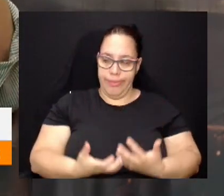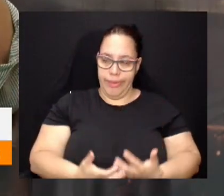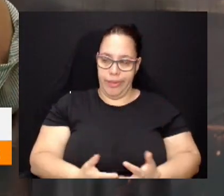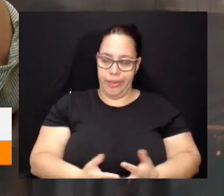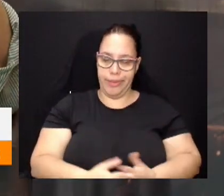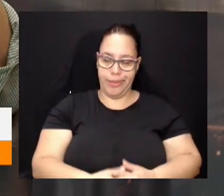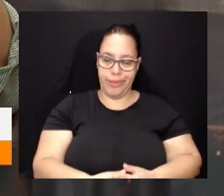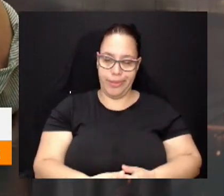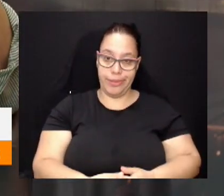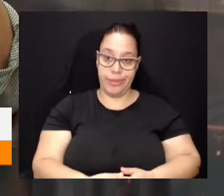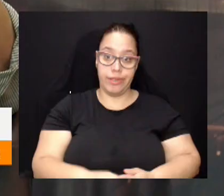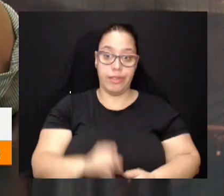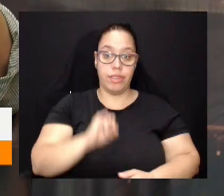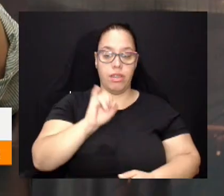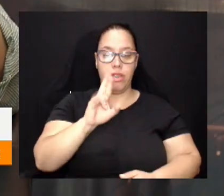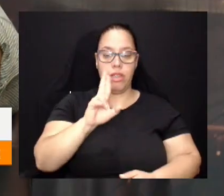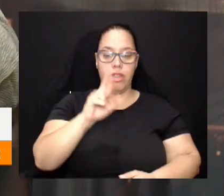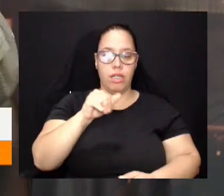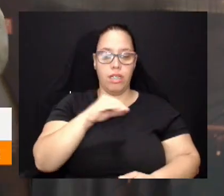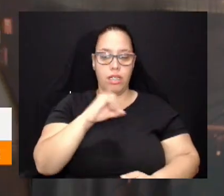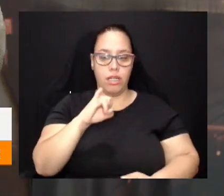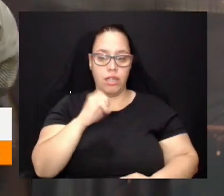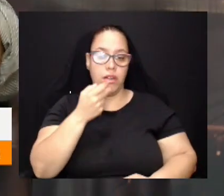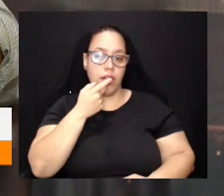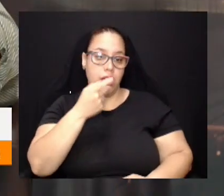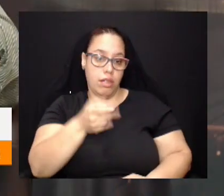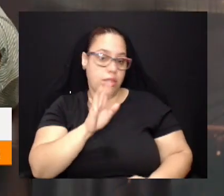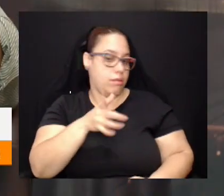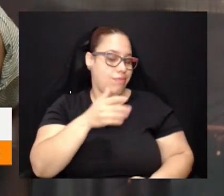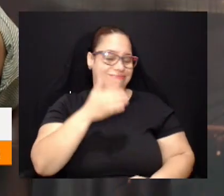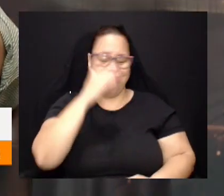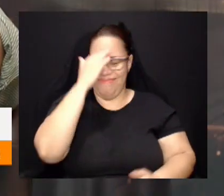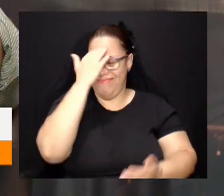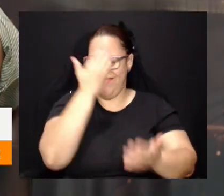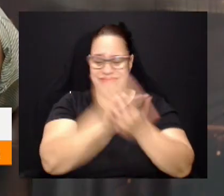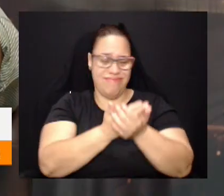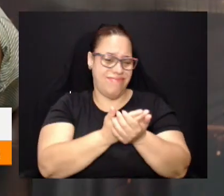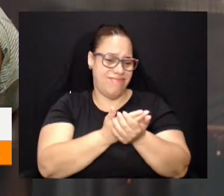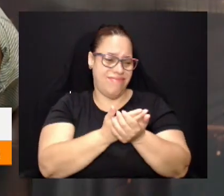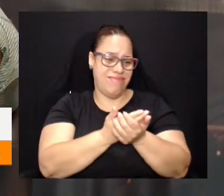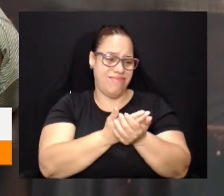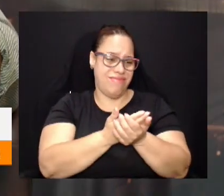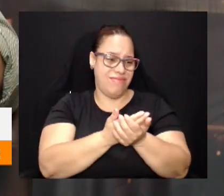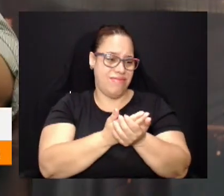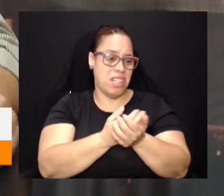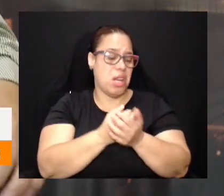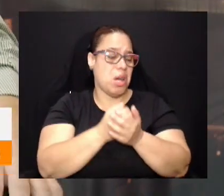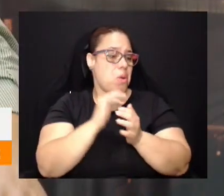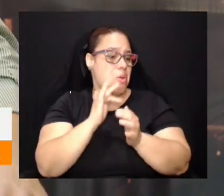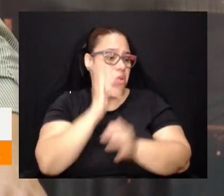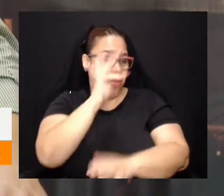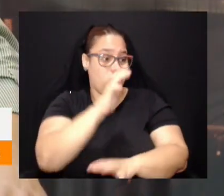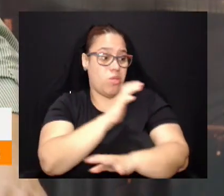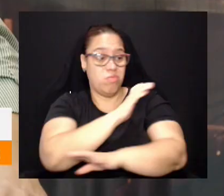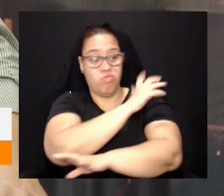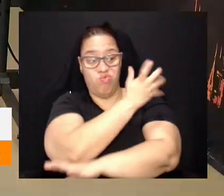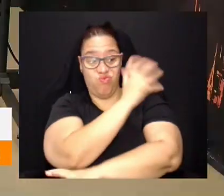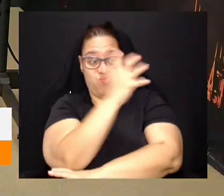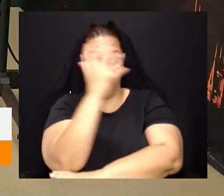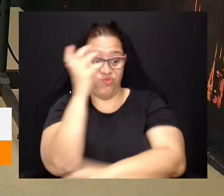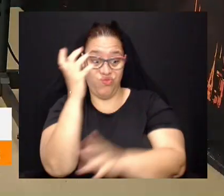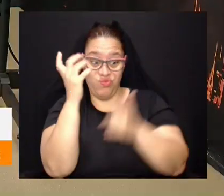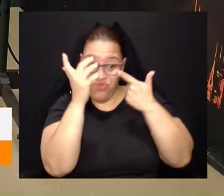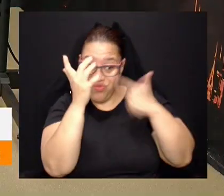Si, acho que você já não acredita que aquele jardim pode florescer de novo. Poxa vida, hein? Tá vendo